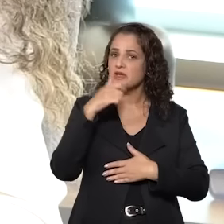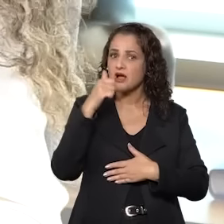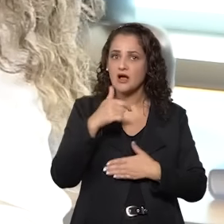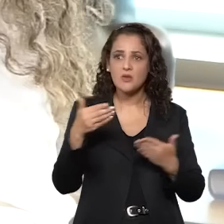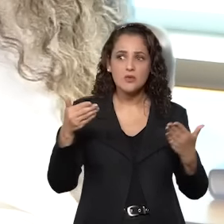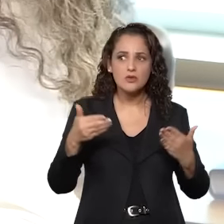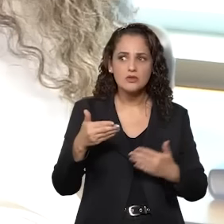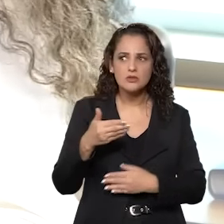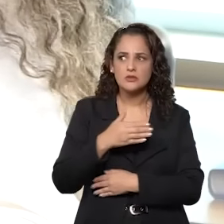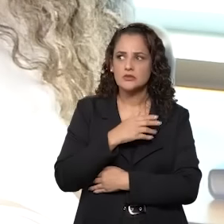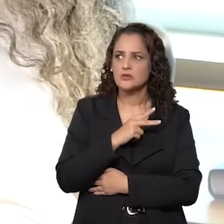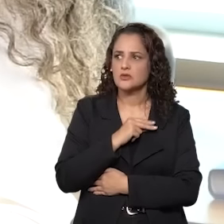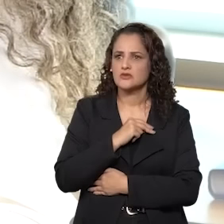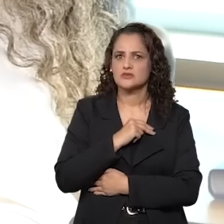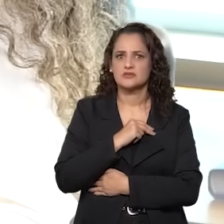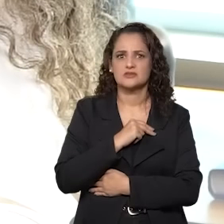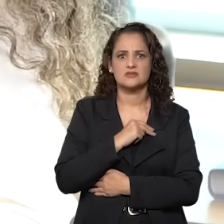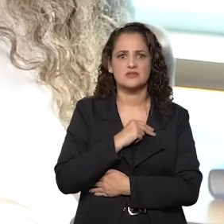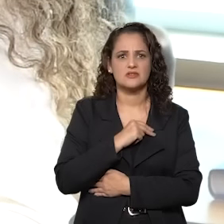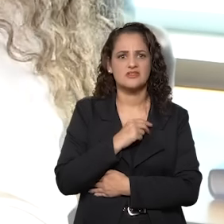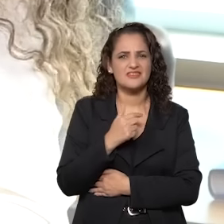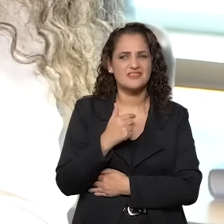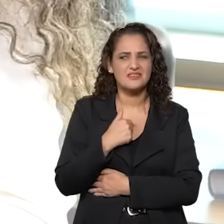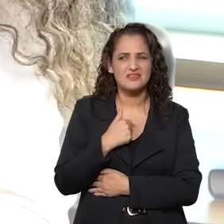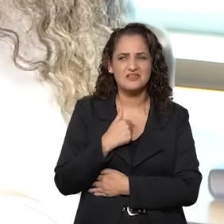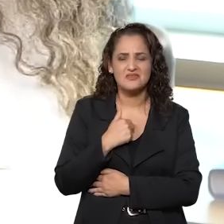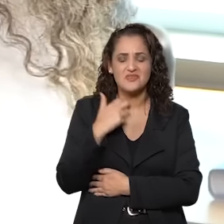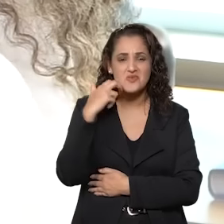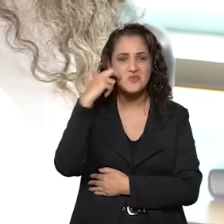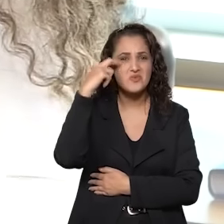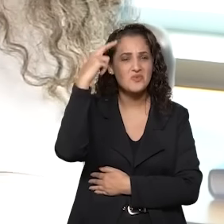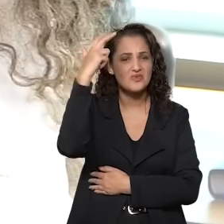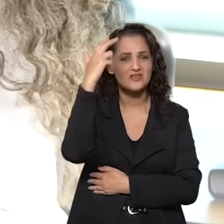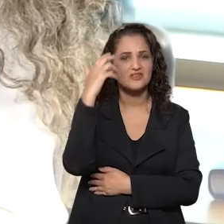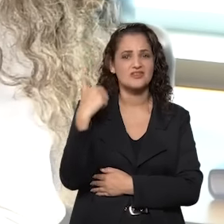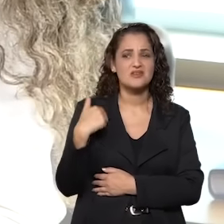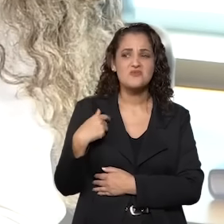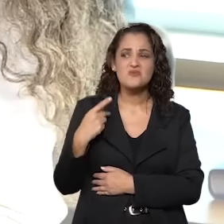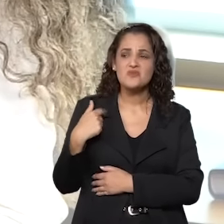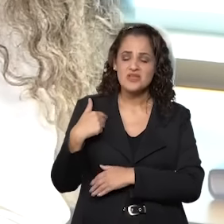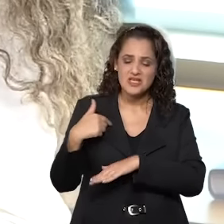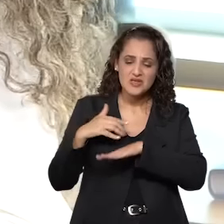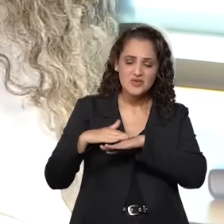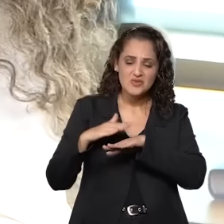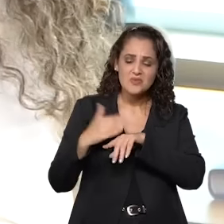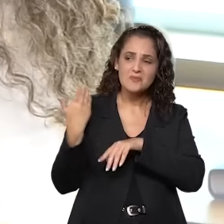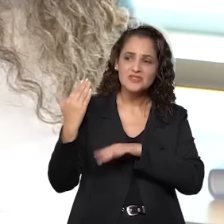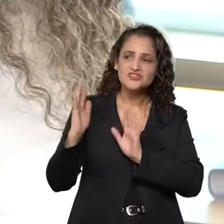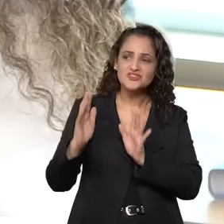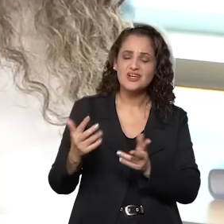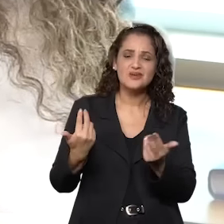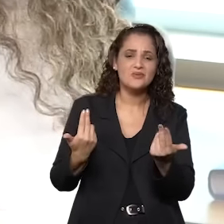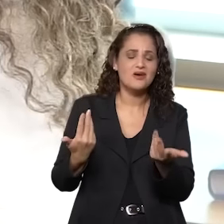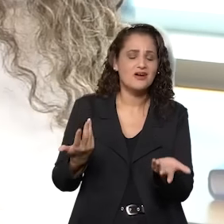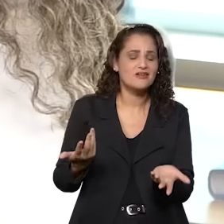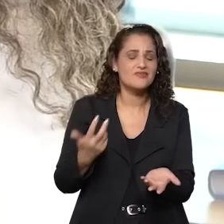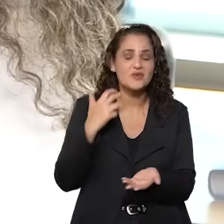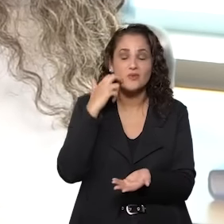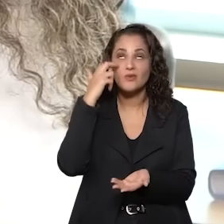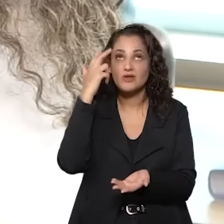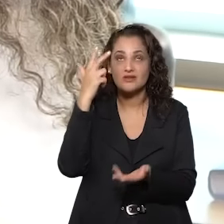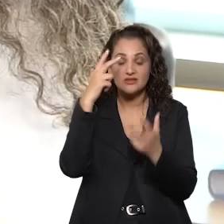vergonha de assumir que eu já fiz isso um dia né quantas vezes lá no início da minha carreira eu não perguntava para uma mulher numa